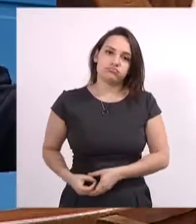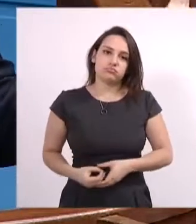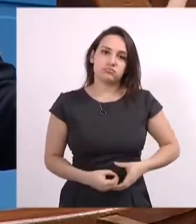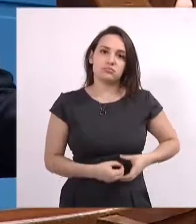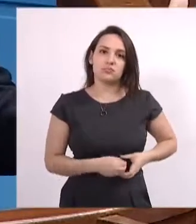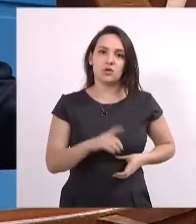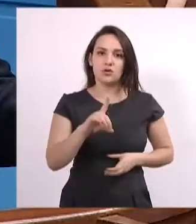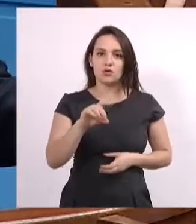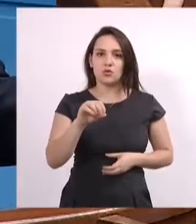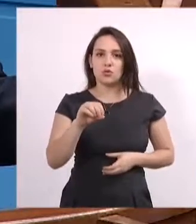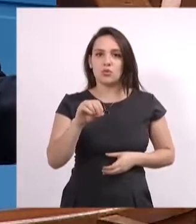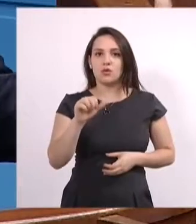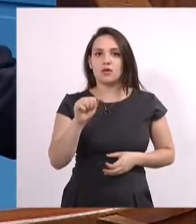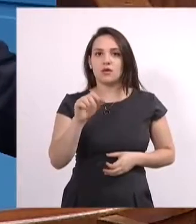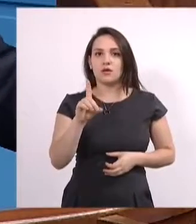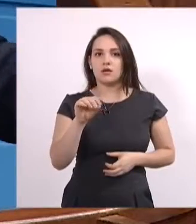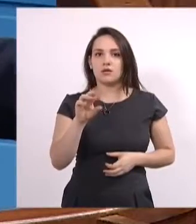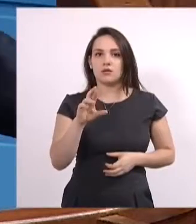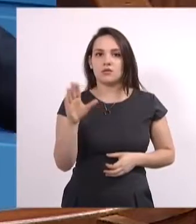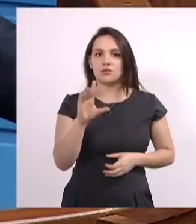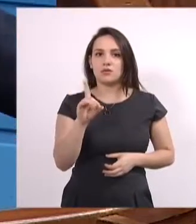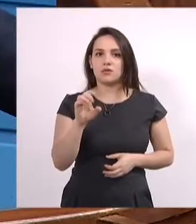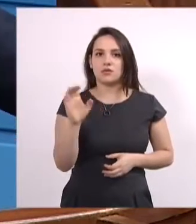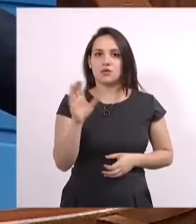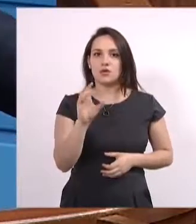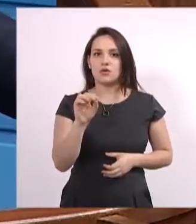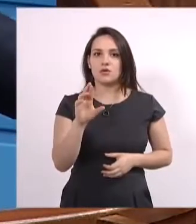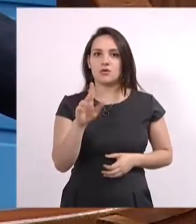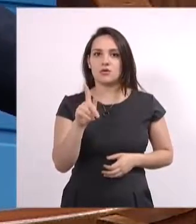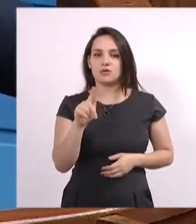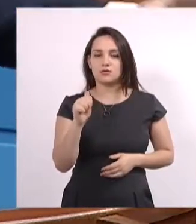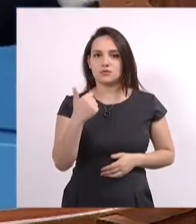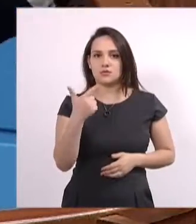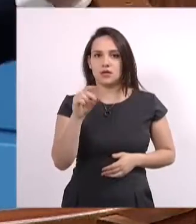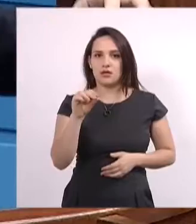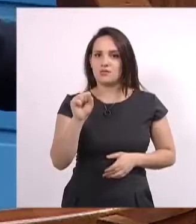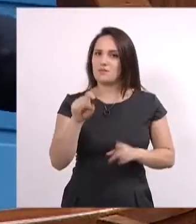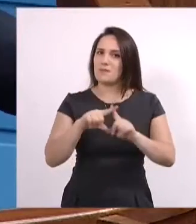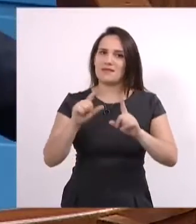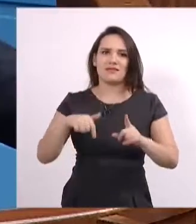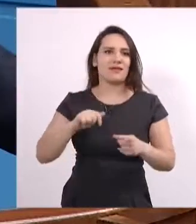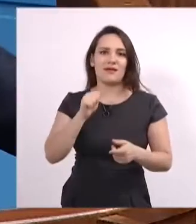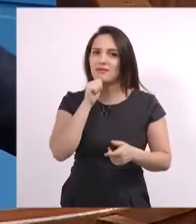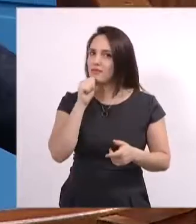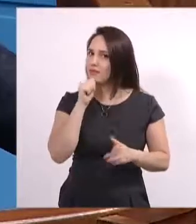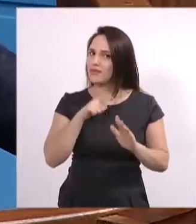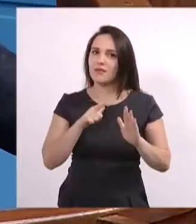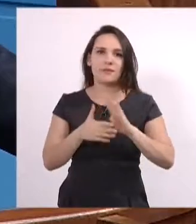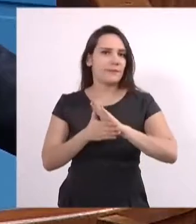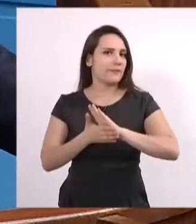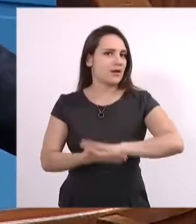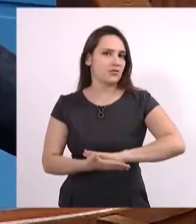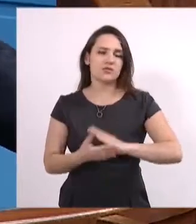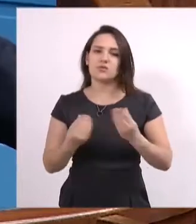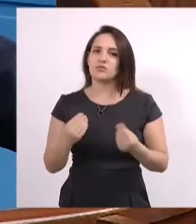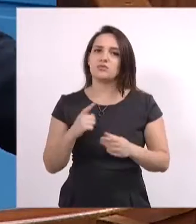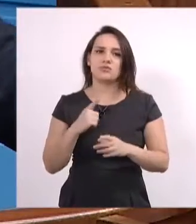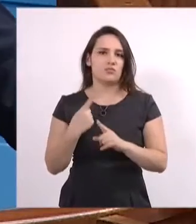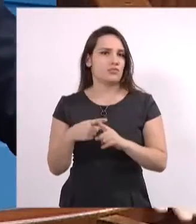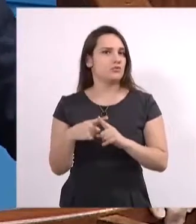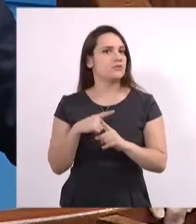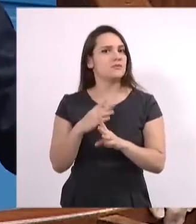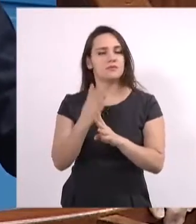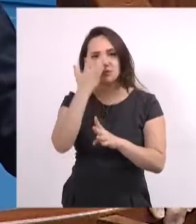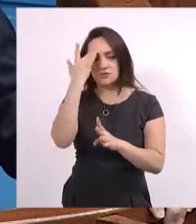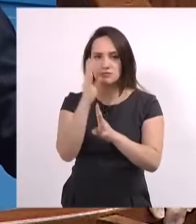um preconceito ainda no Mato Grosso do Sul muito grande. Nós temos uma fila para